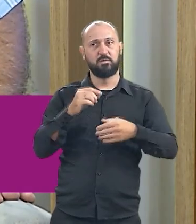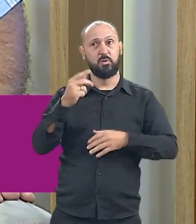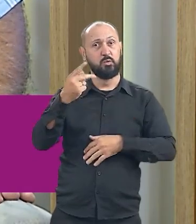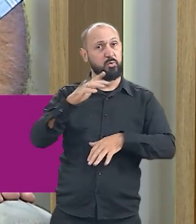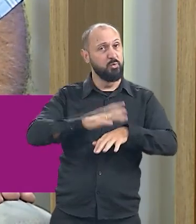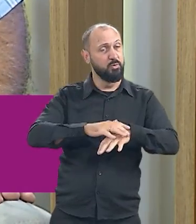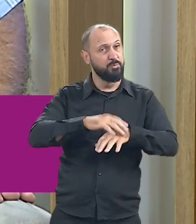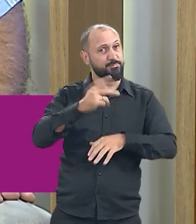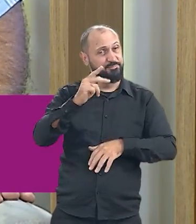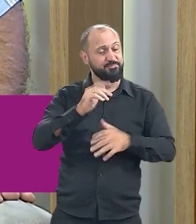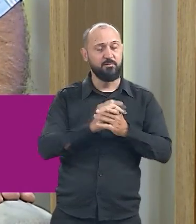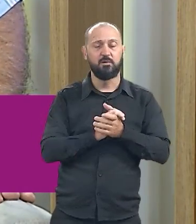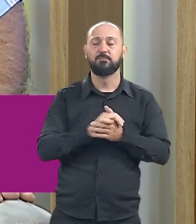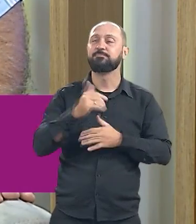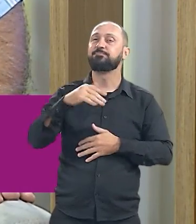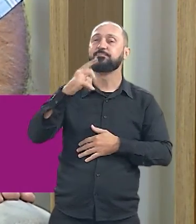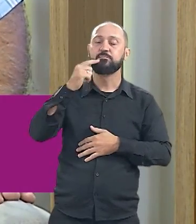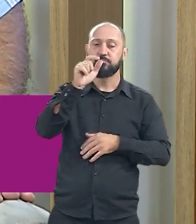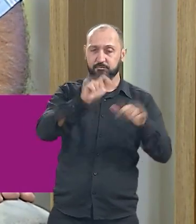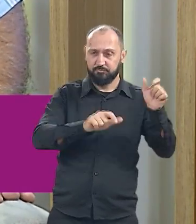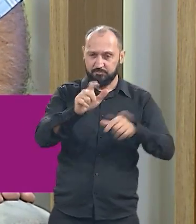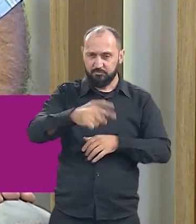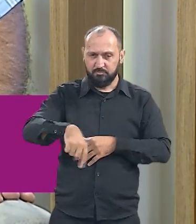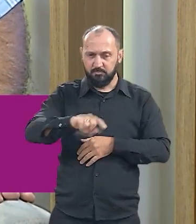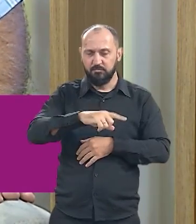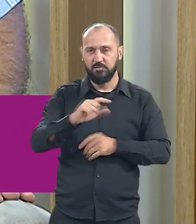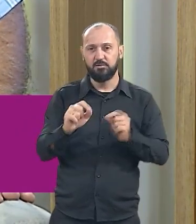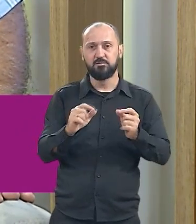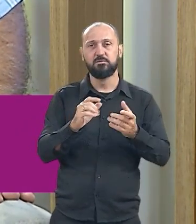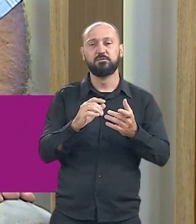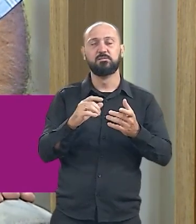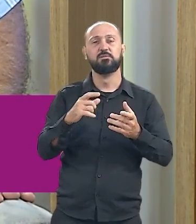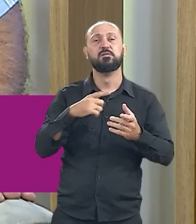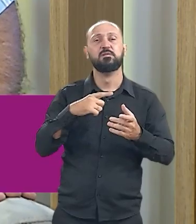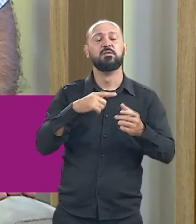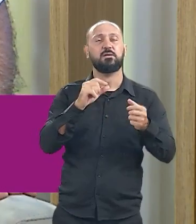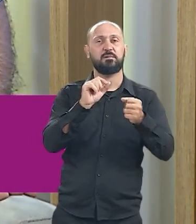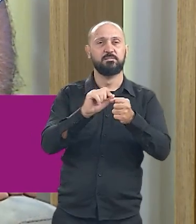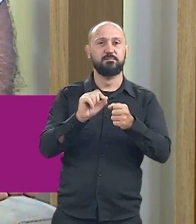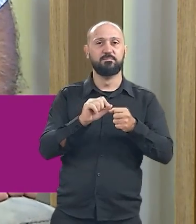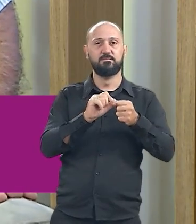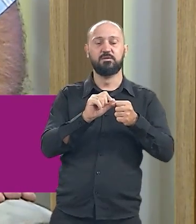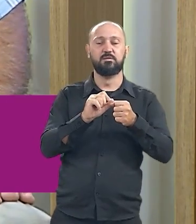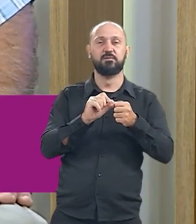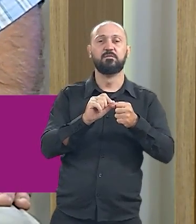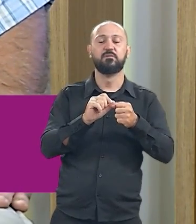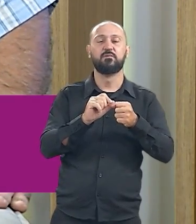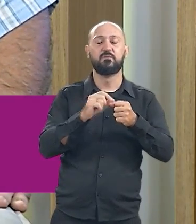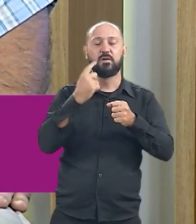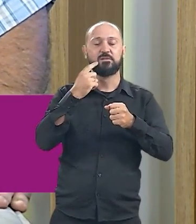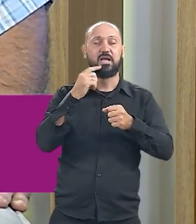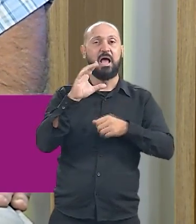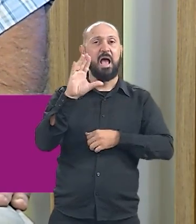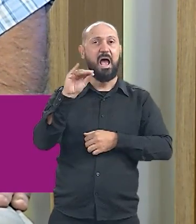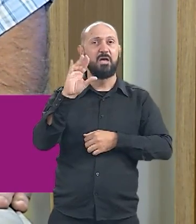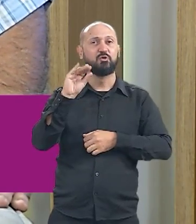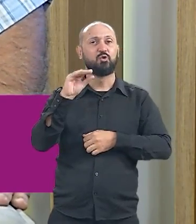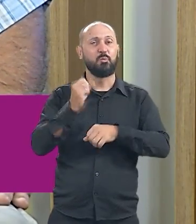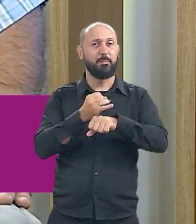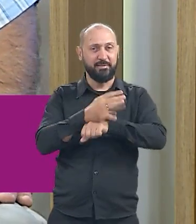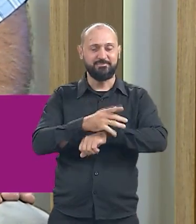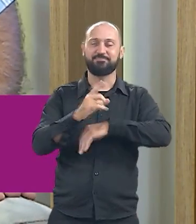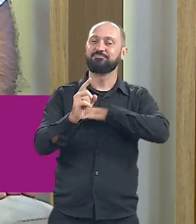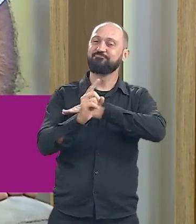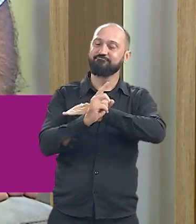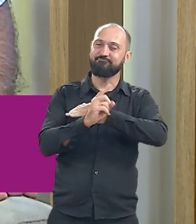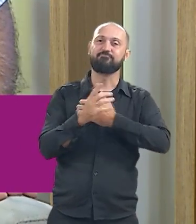aquelas pessoas que fazem os plantões de noite, né? Então, tem pessoas que fazem, que